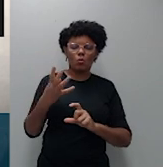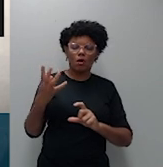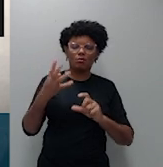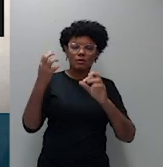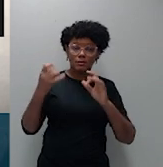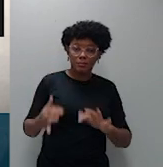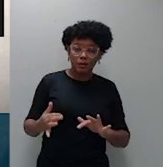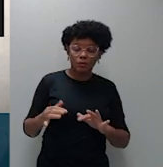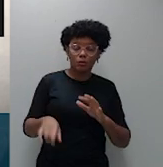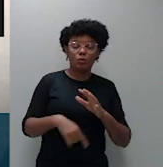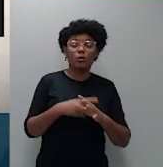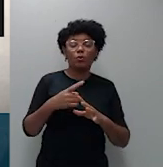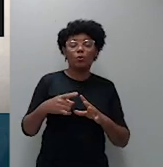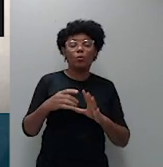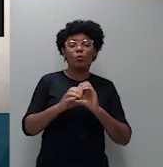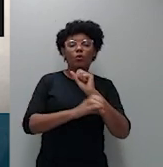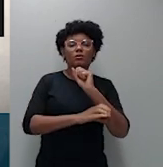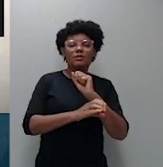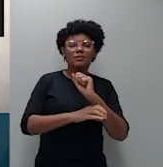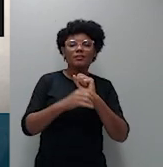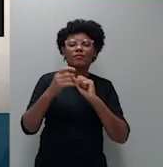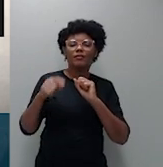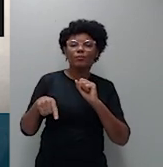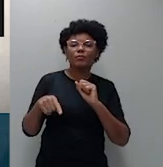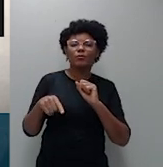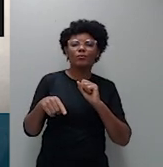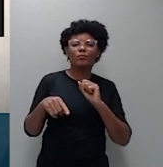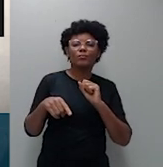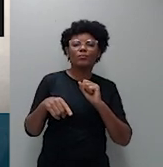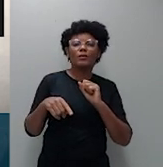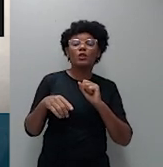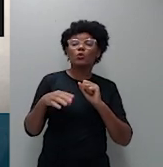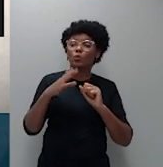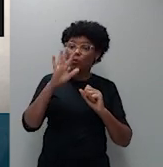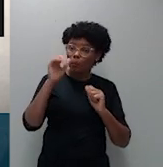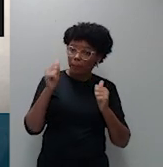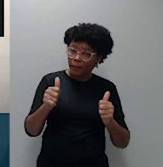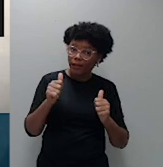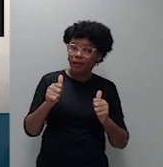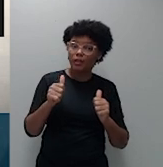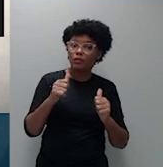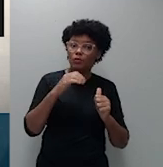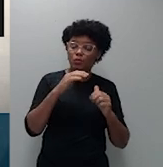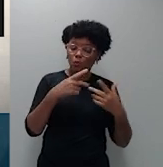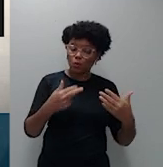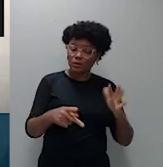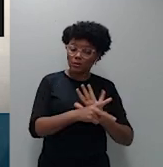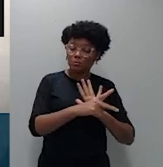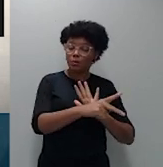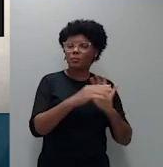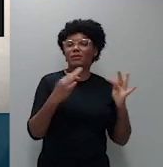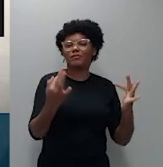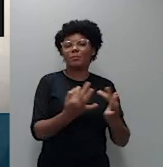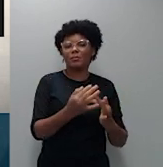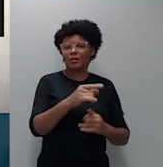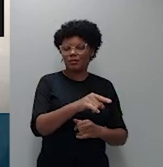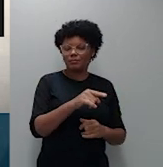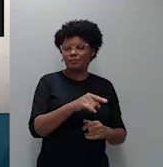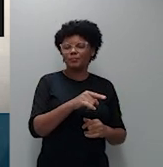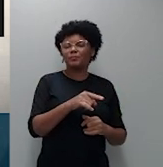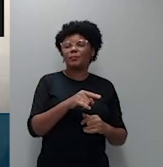Código Civil trouxe consigo o Instituto do bem de família no livro do direito de família dos artigos